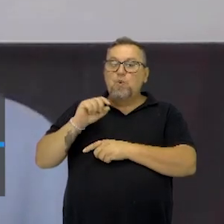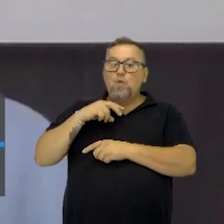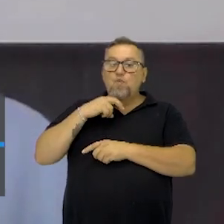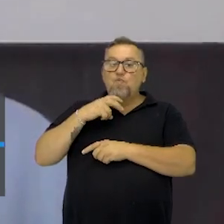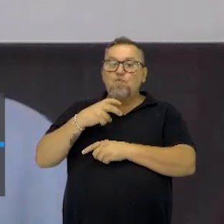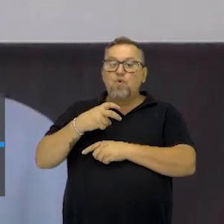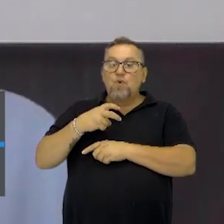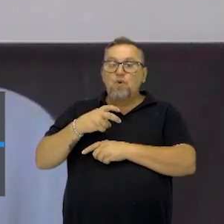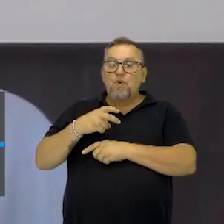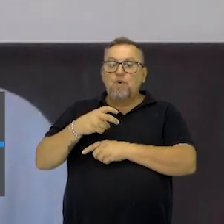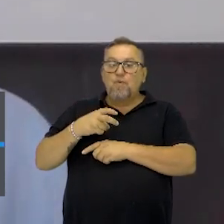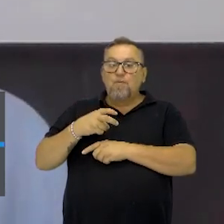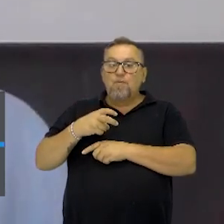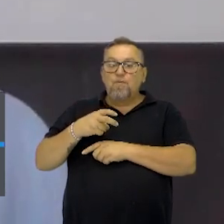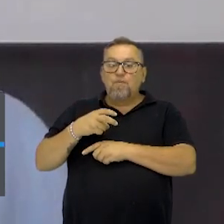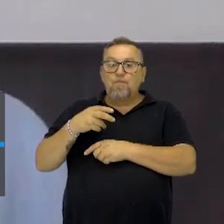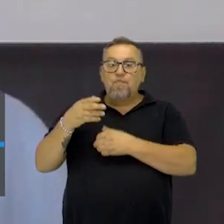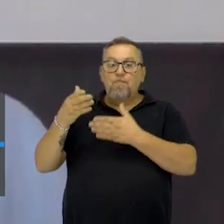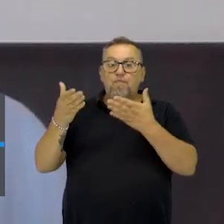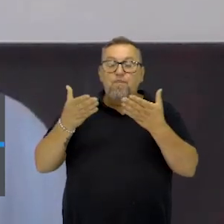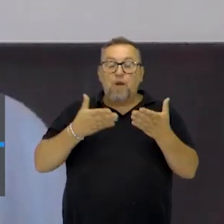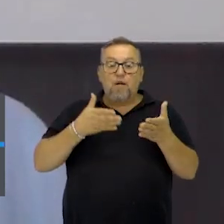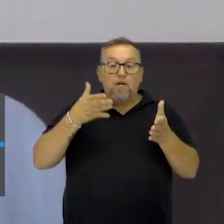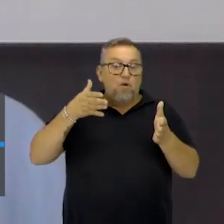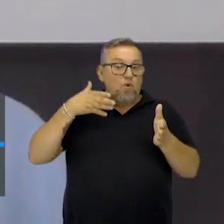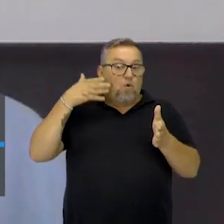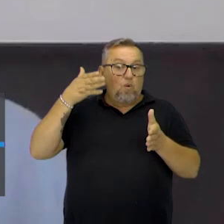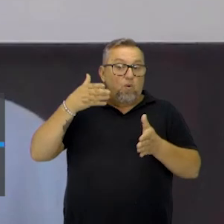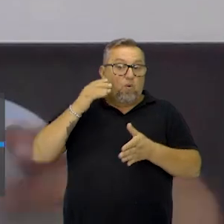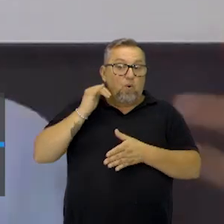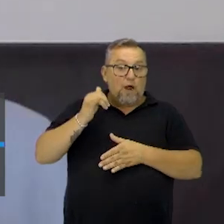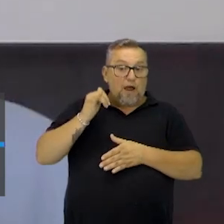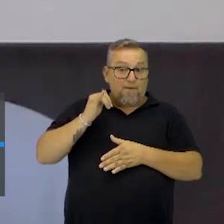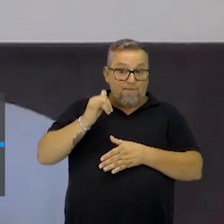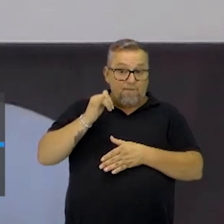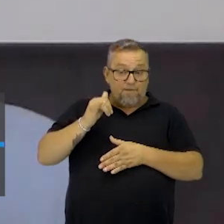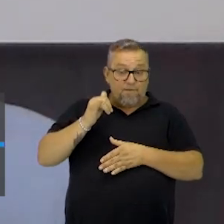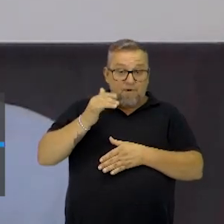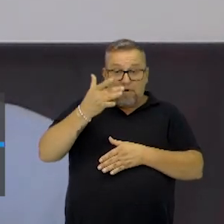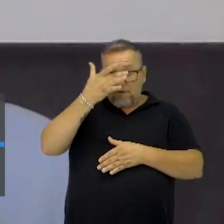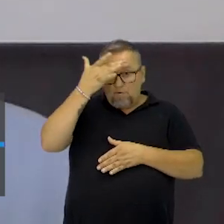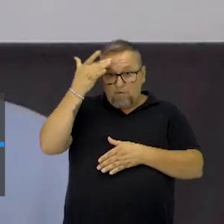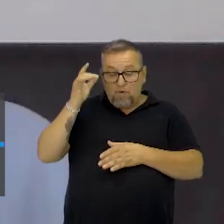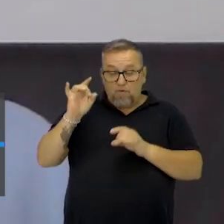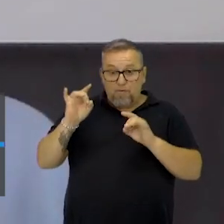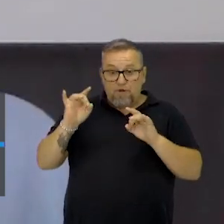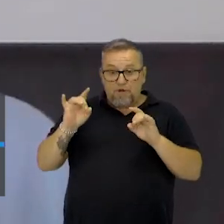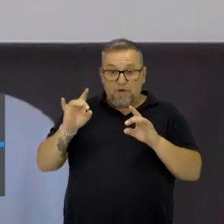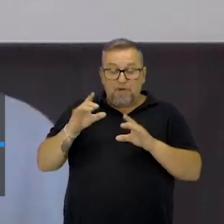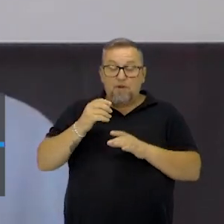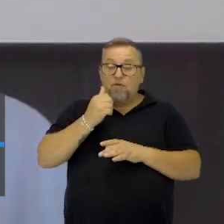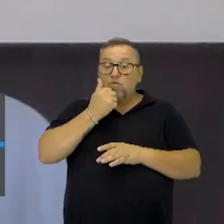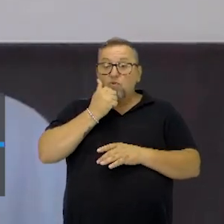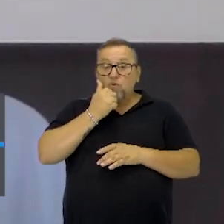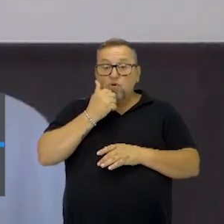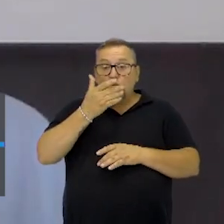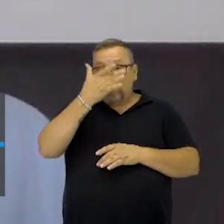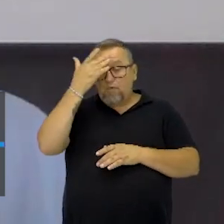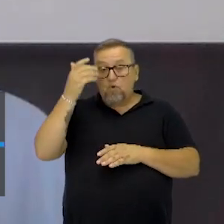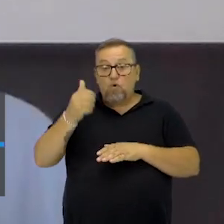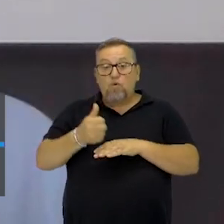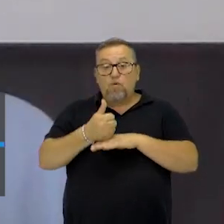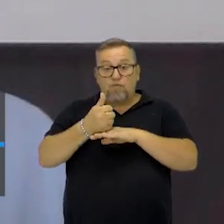é o momento que a gente traz o discurso, a fala de um especialista, de um cientista, de uma pessoa que